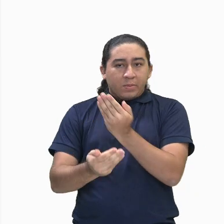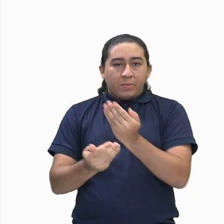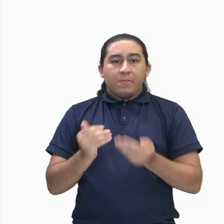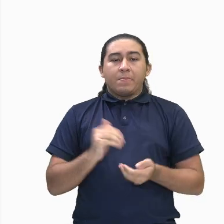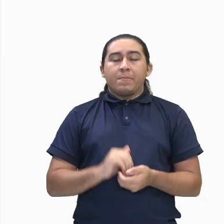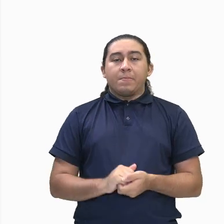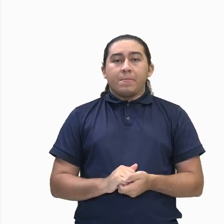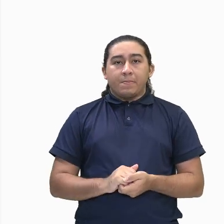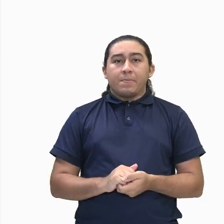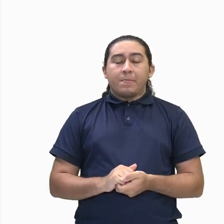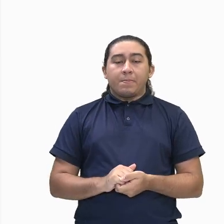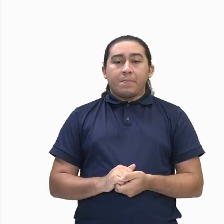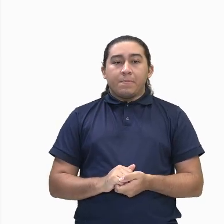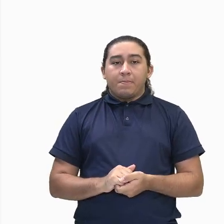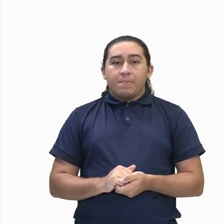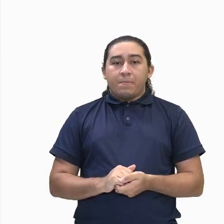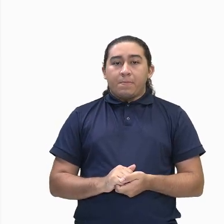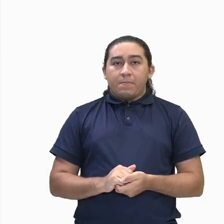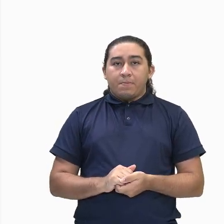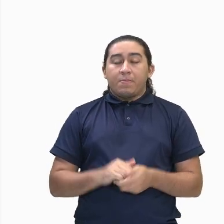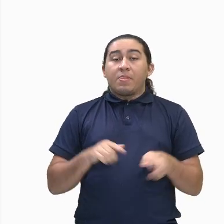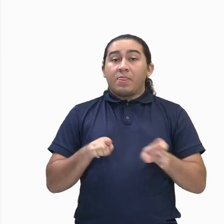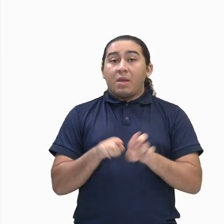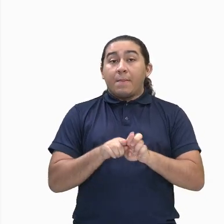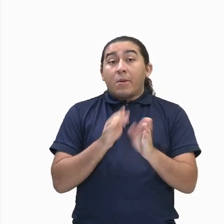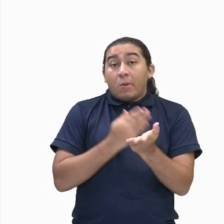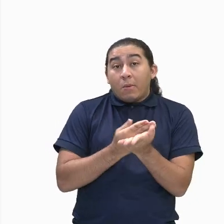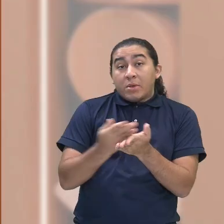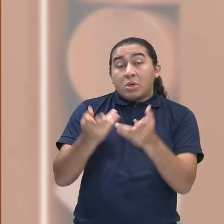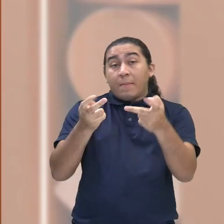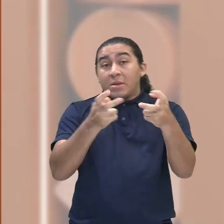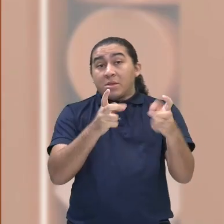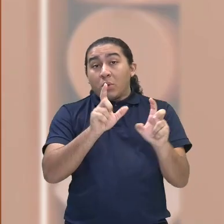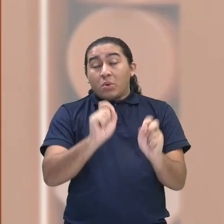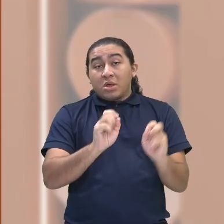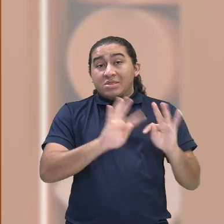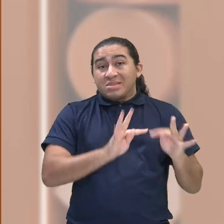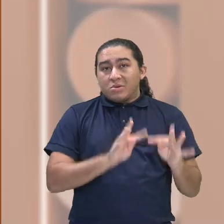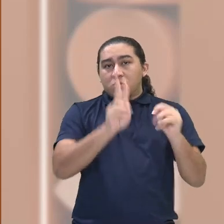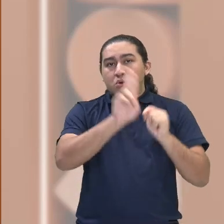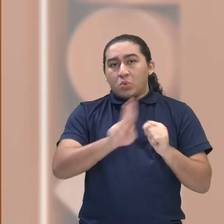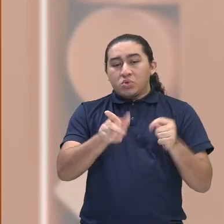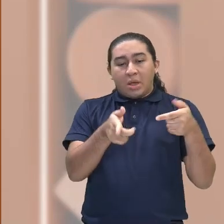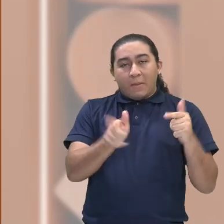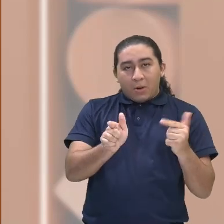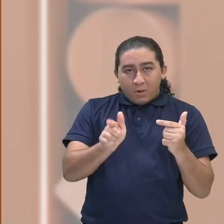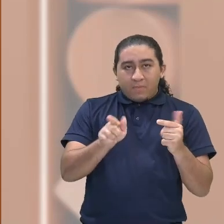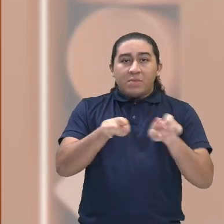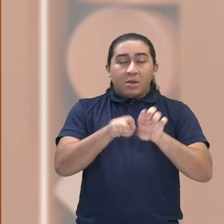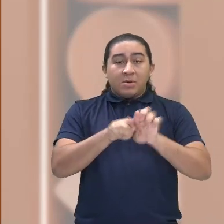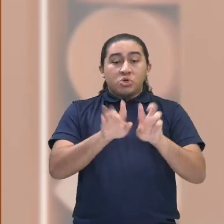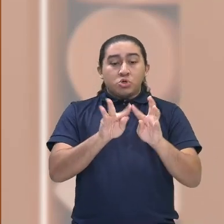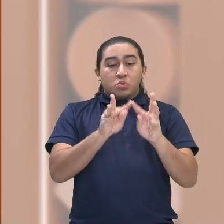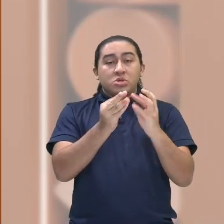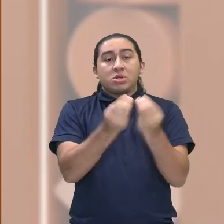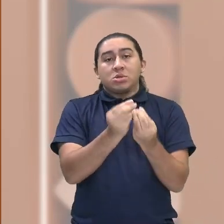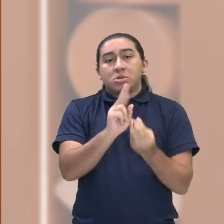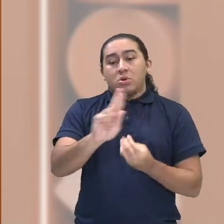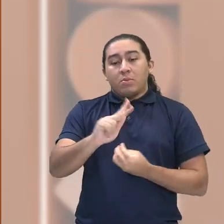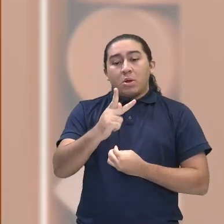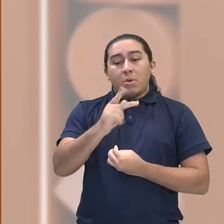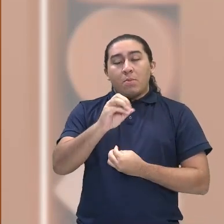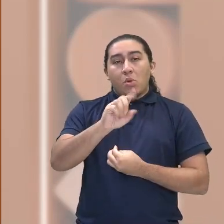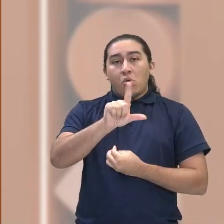começa a ver a presença das armas de fogo, né, com certeza que utilizavam pólvora e chumbo, e ainda